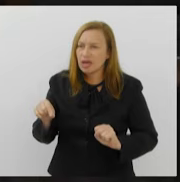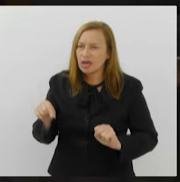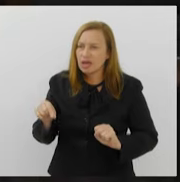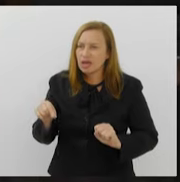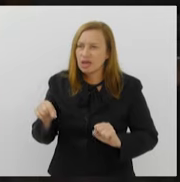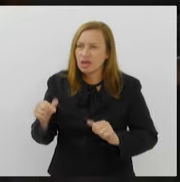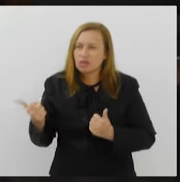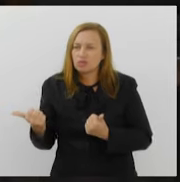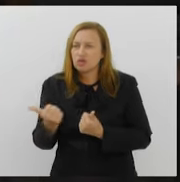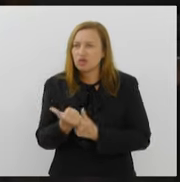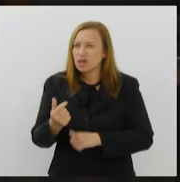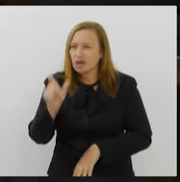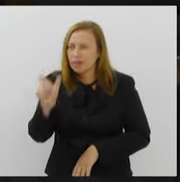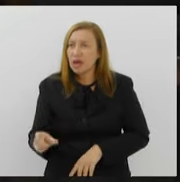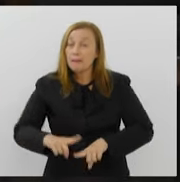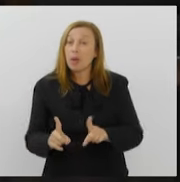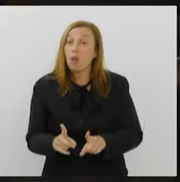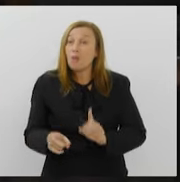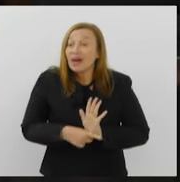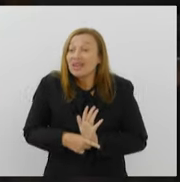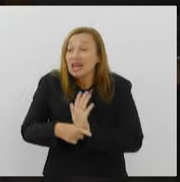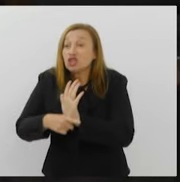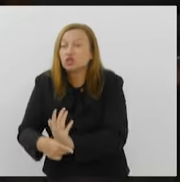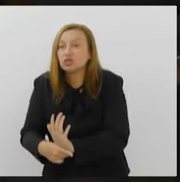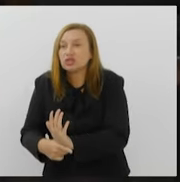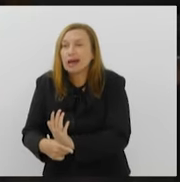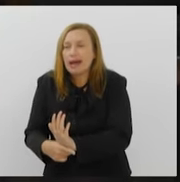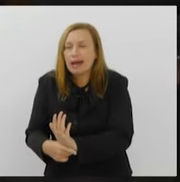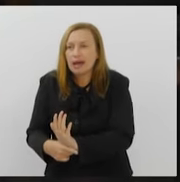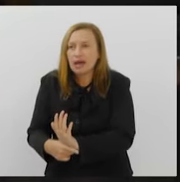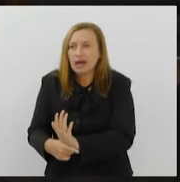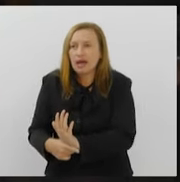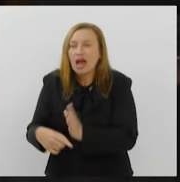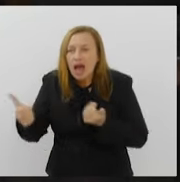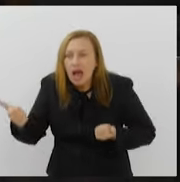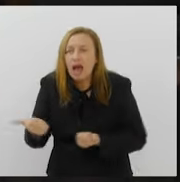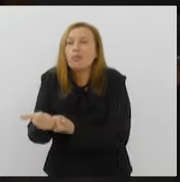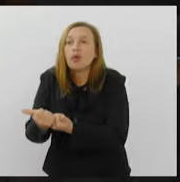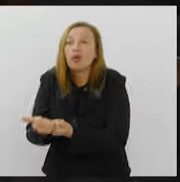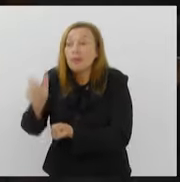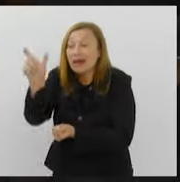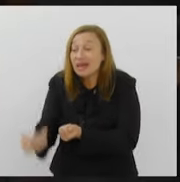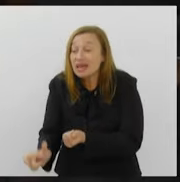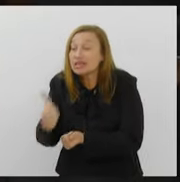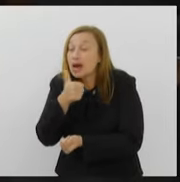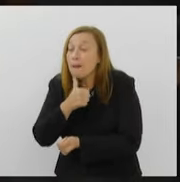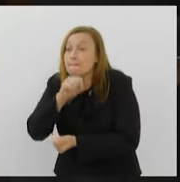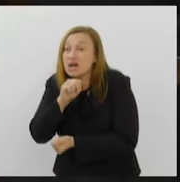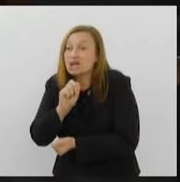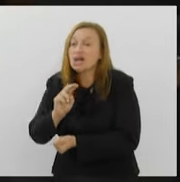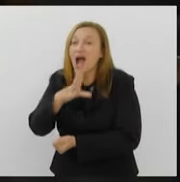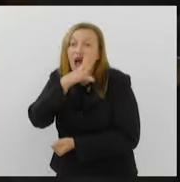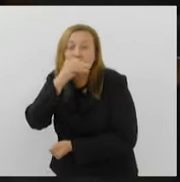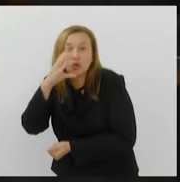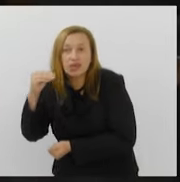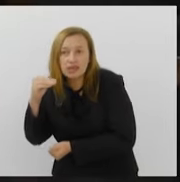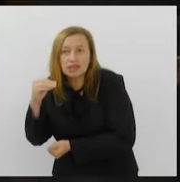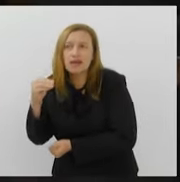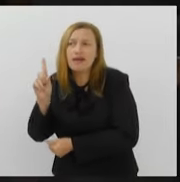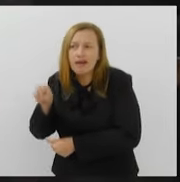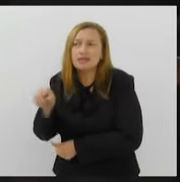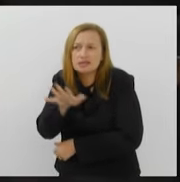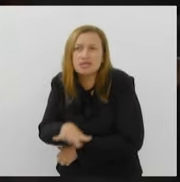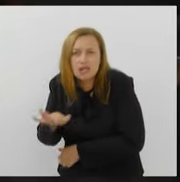ajudar, suportar, dar auxílio para que esta mãe, esta adolescente, esta